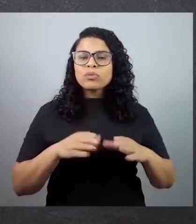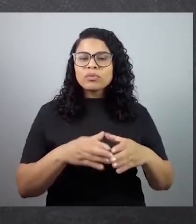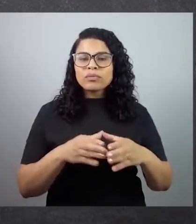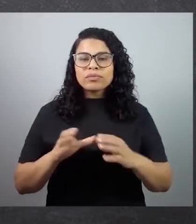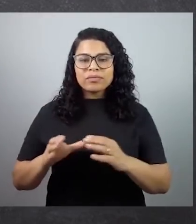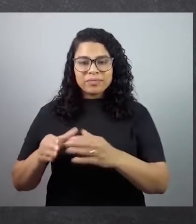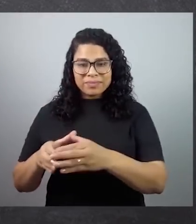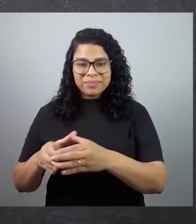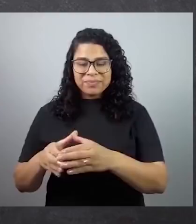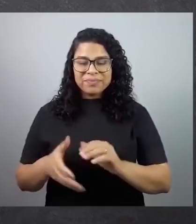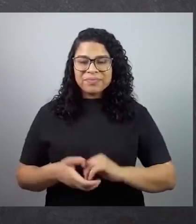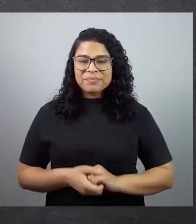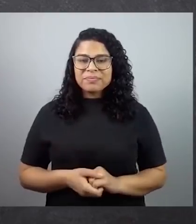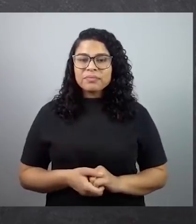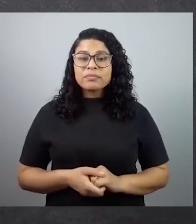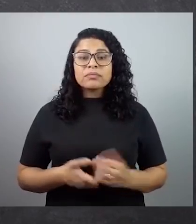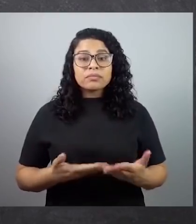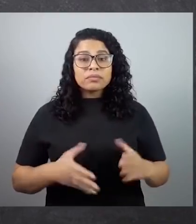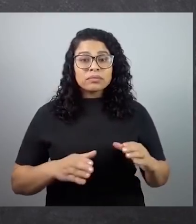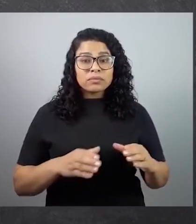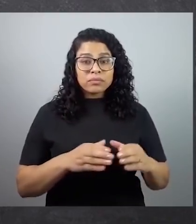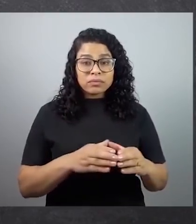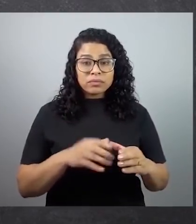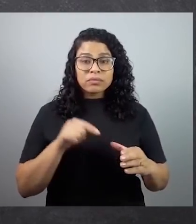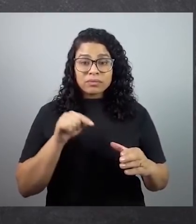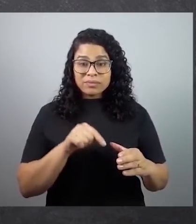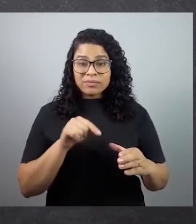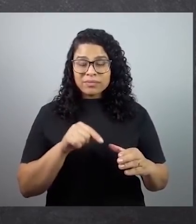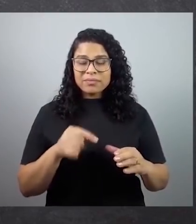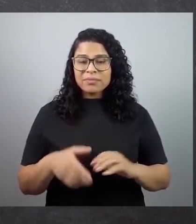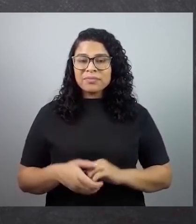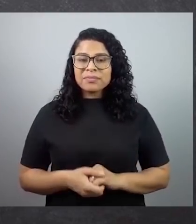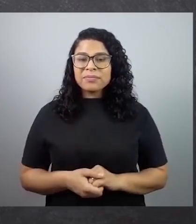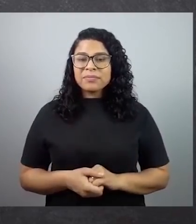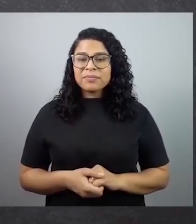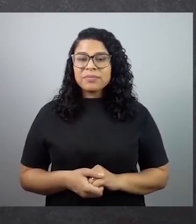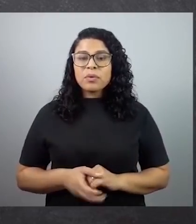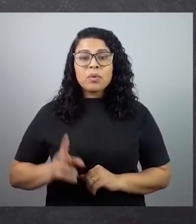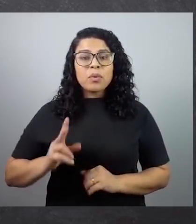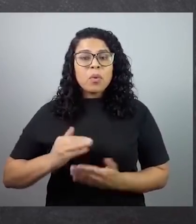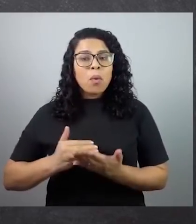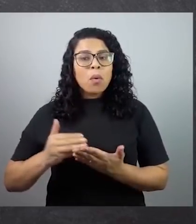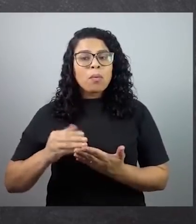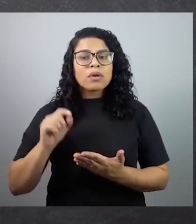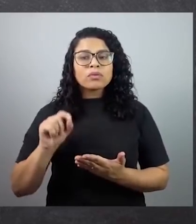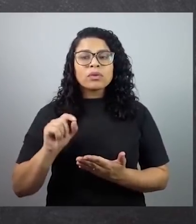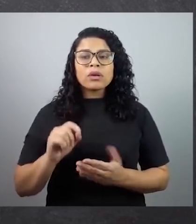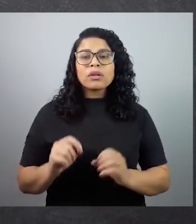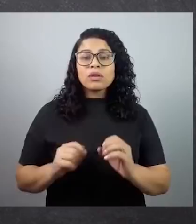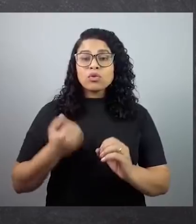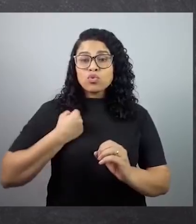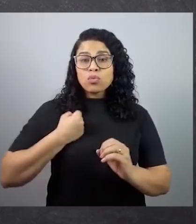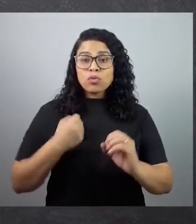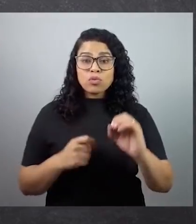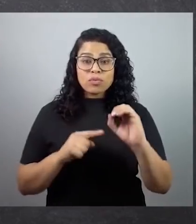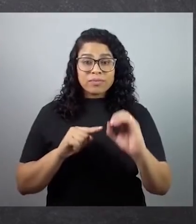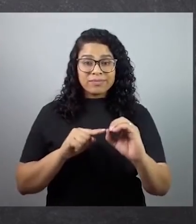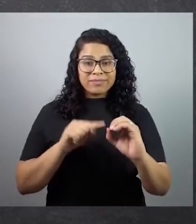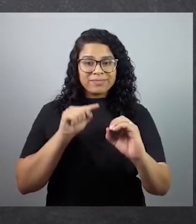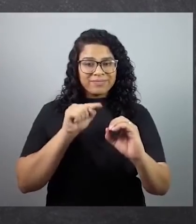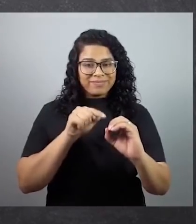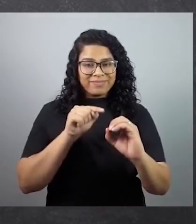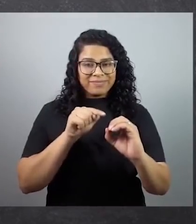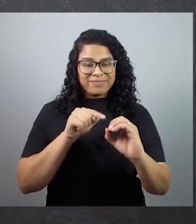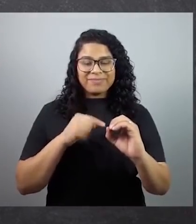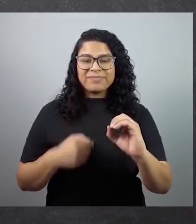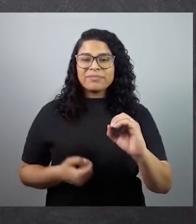é? Então, esse conjunto, ele começa a partir do algarismo zero. E ele